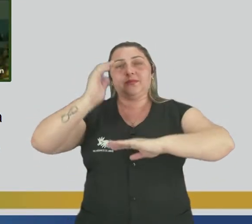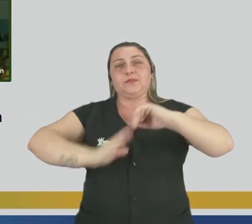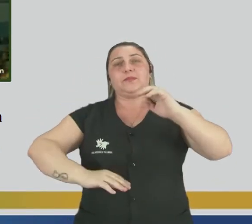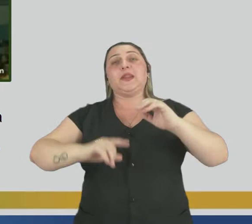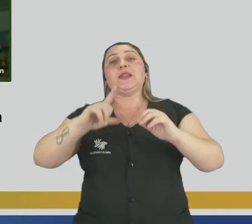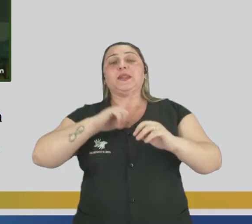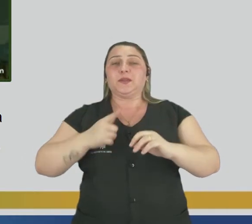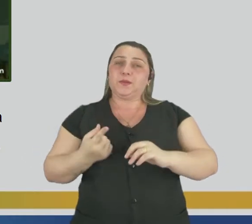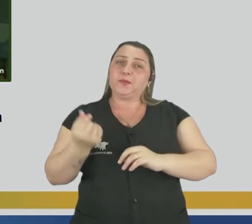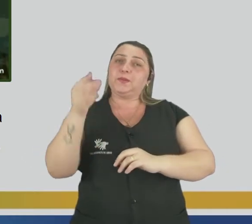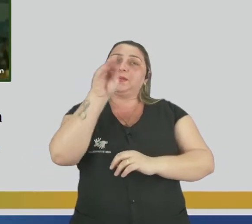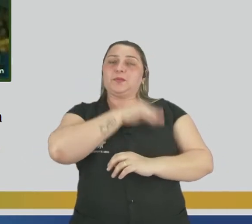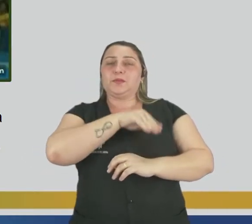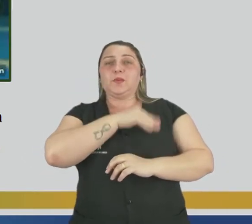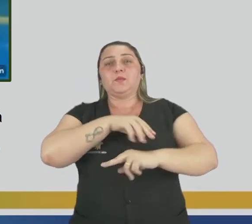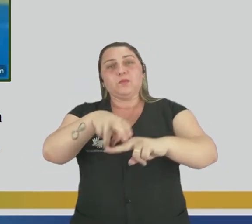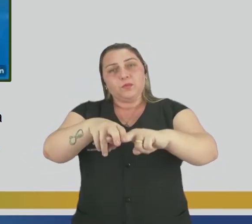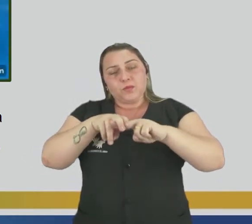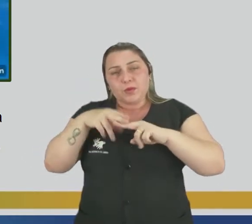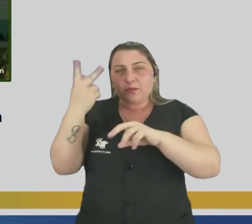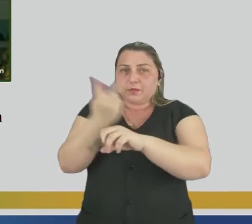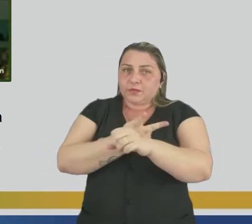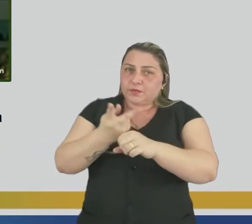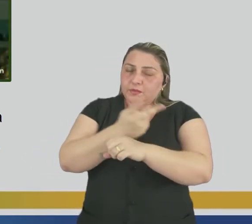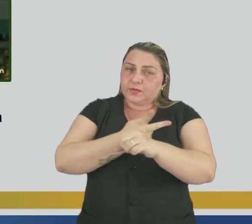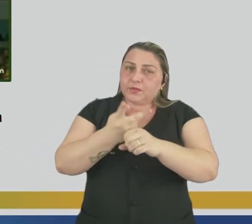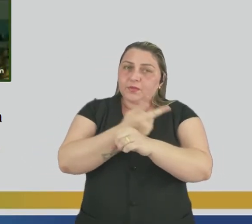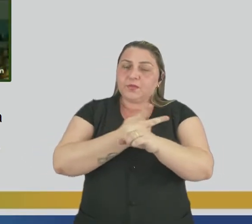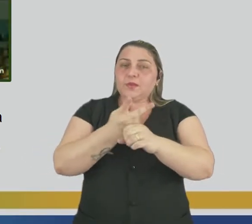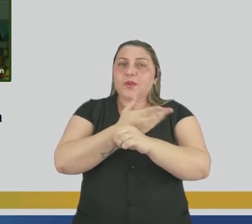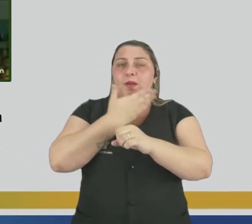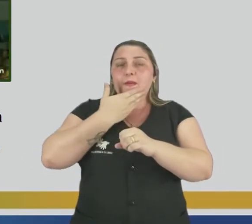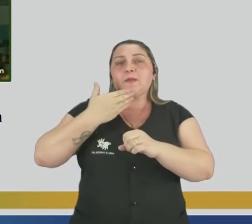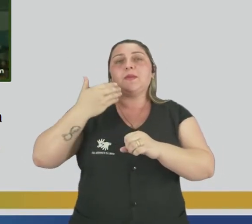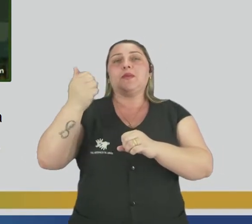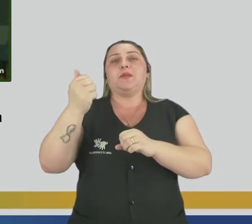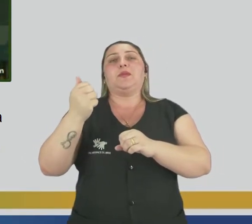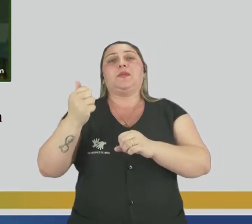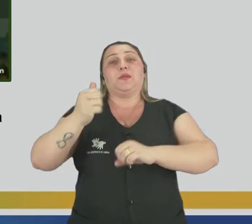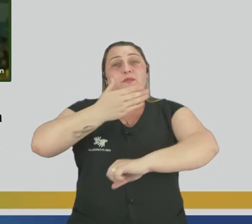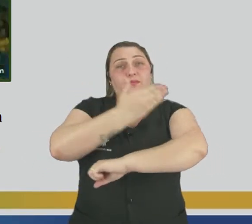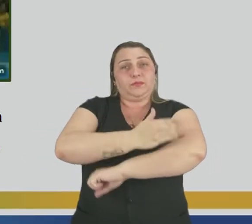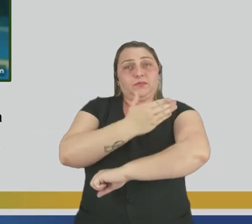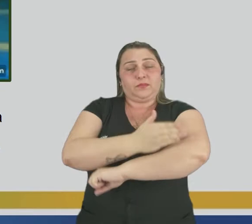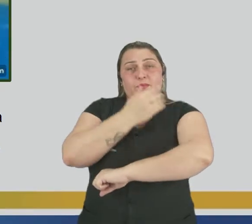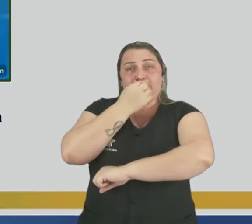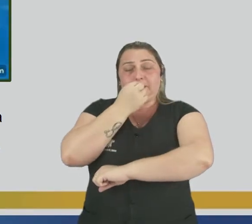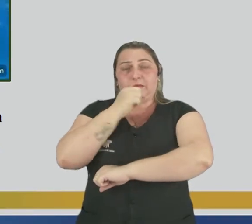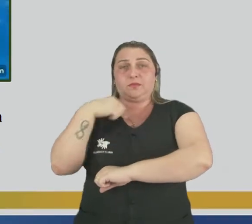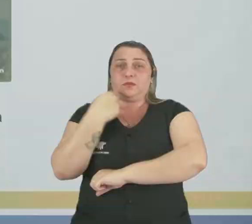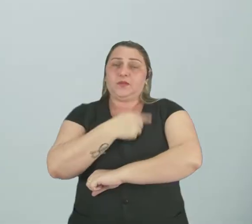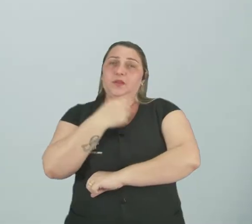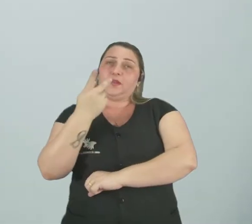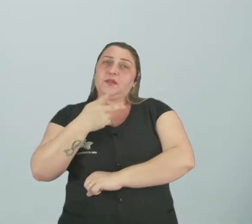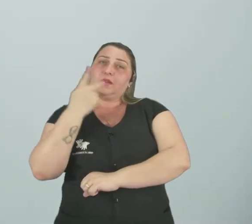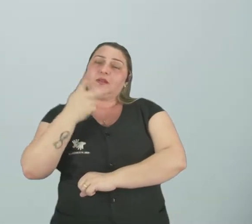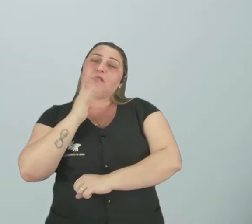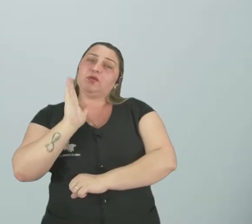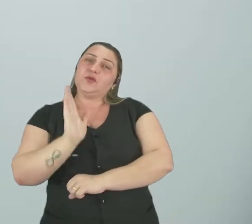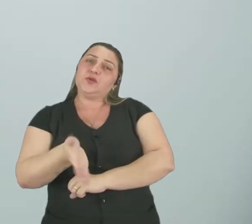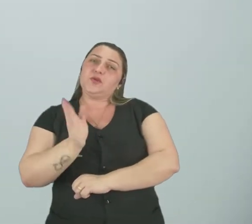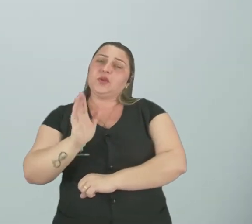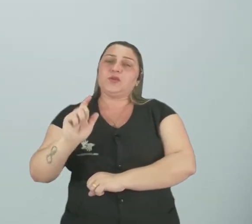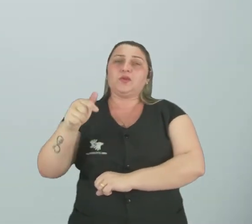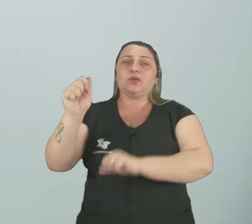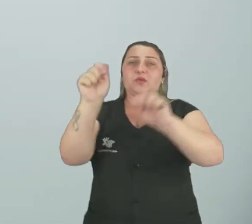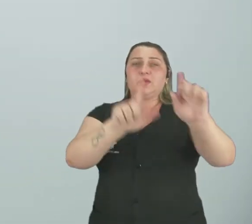à remuneração, né? Por isso é buscado um alto rendimento por meio de treinos. Então, como a gente está falando já, né, nos